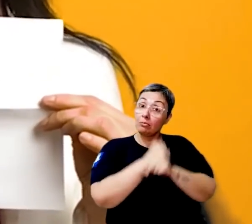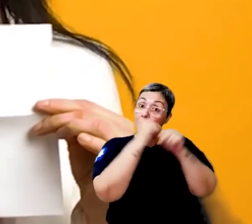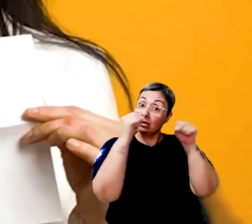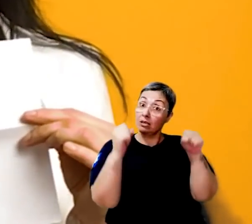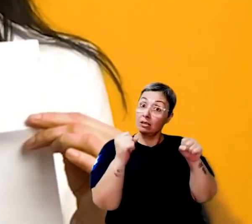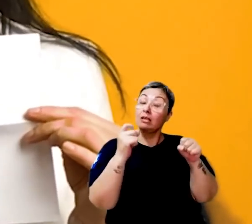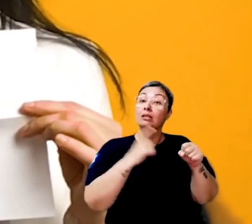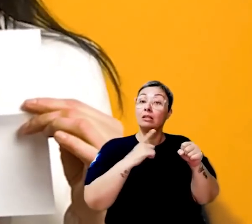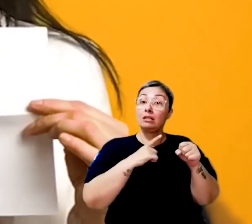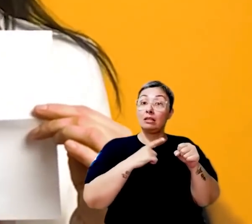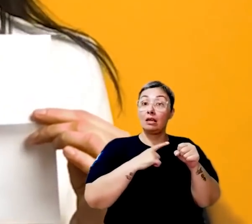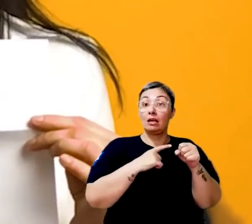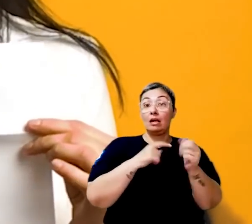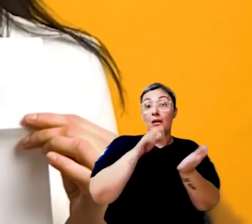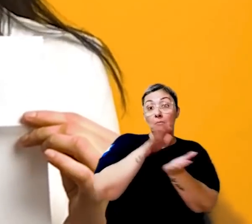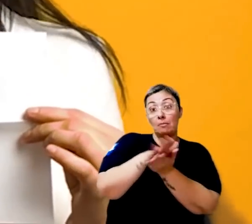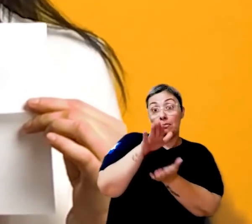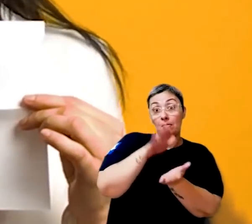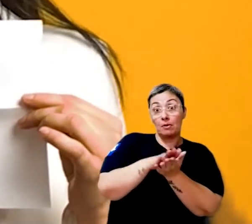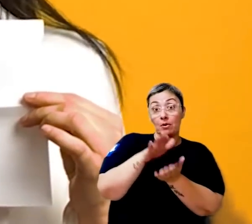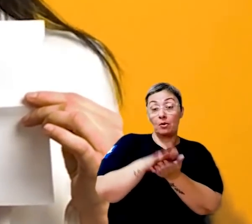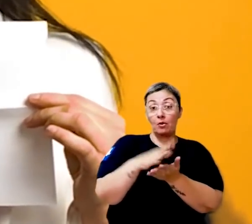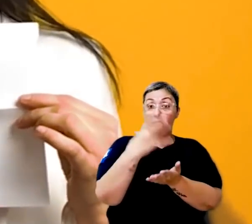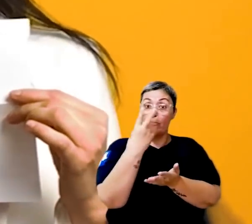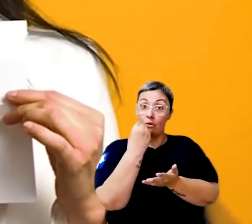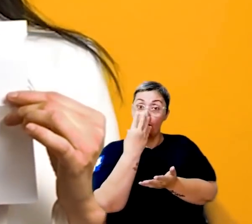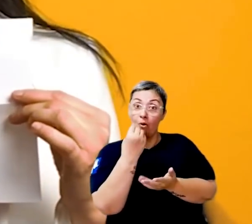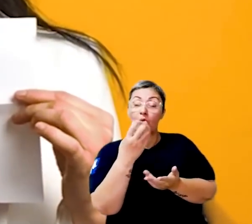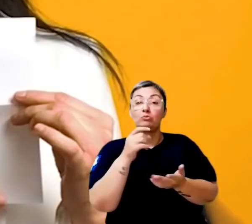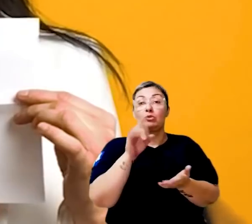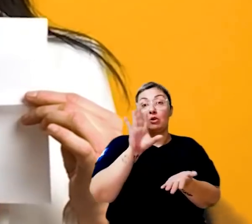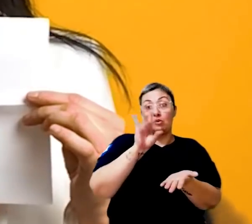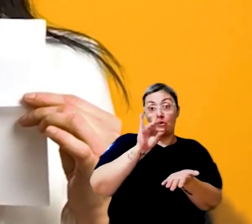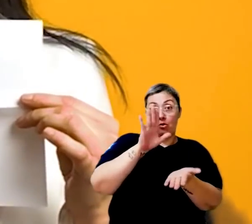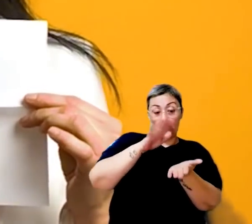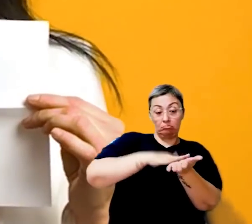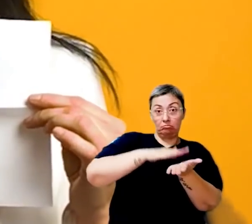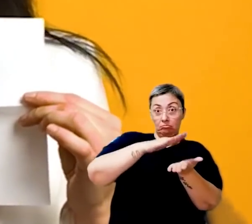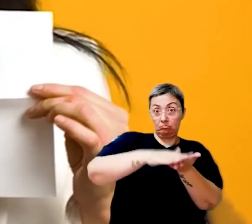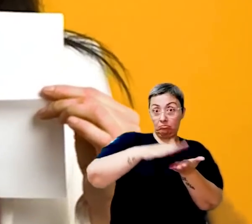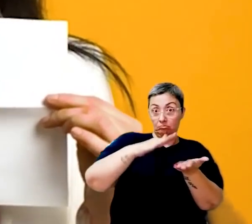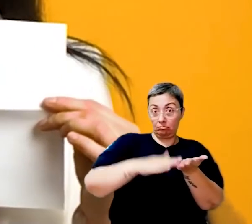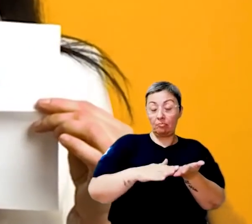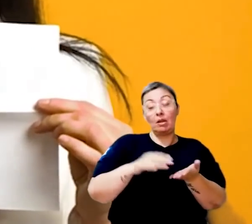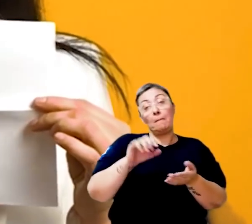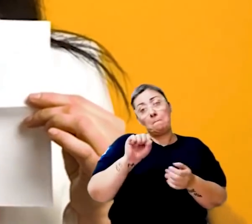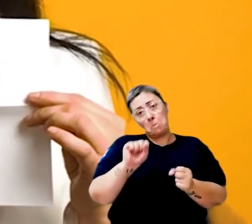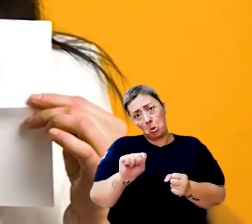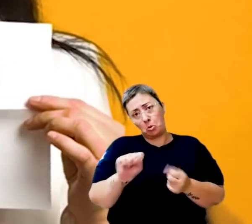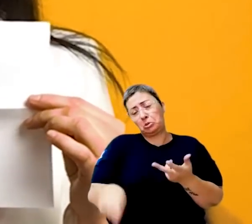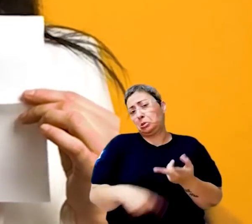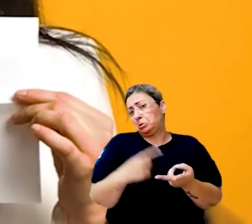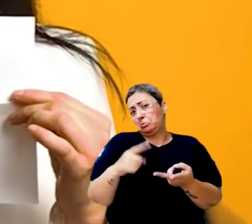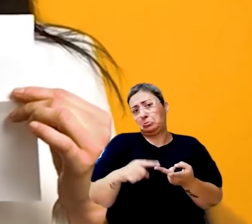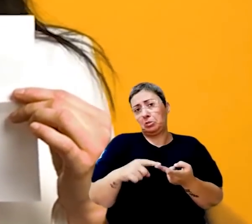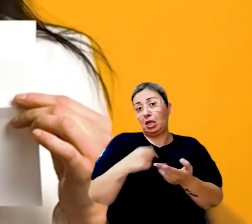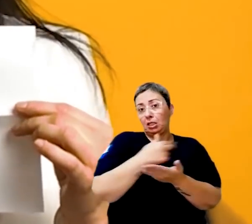pode ter imagens impressas, e colar nesses pedaços. Você